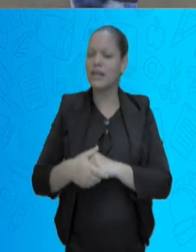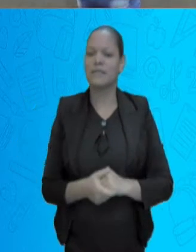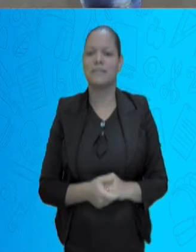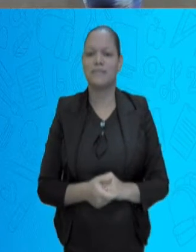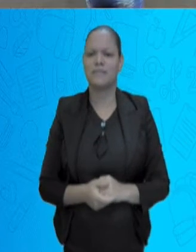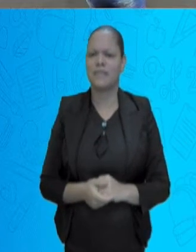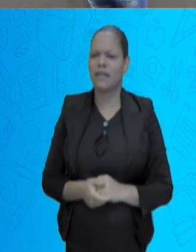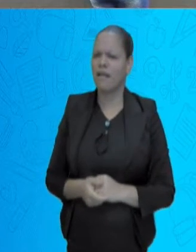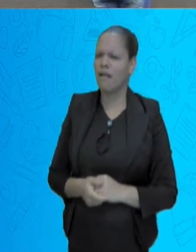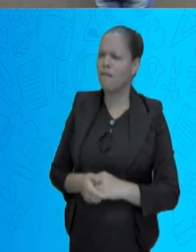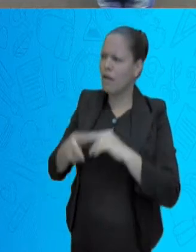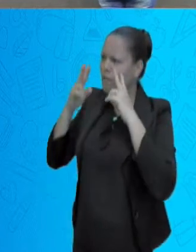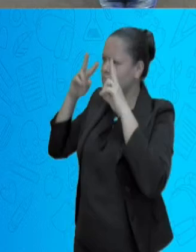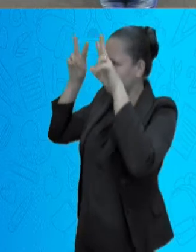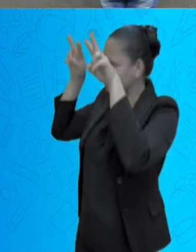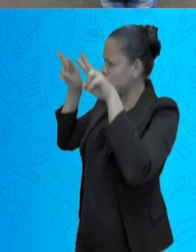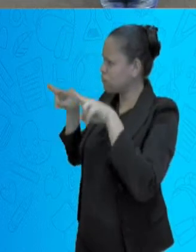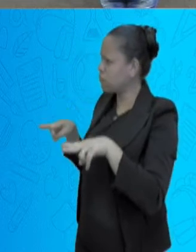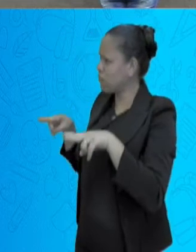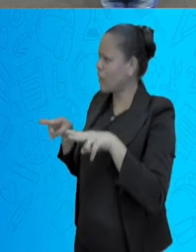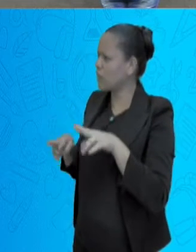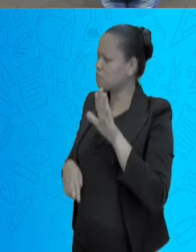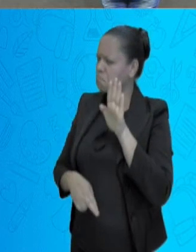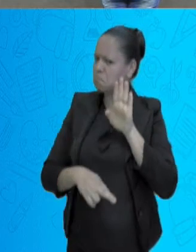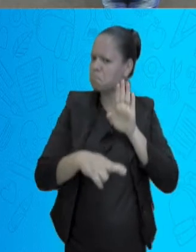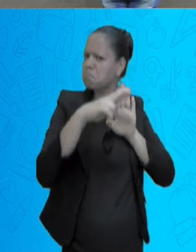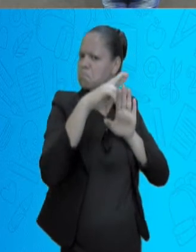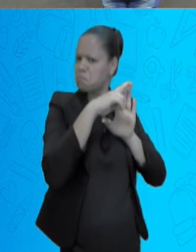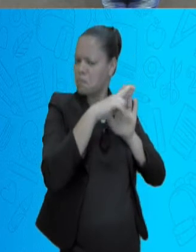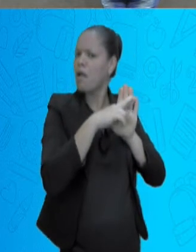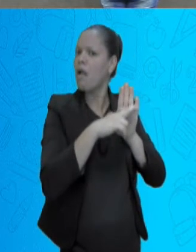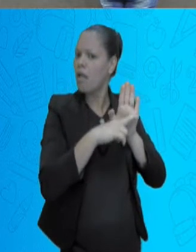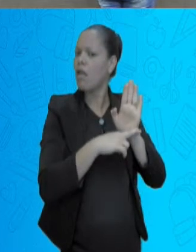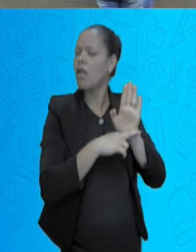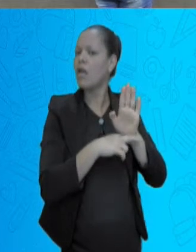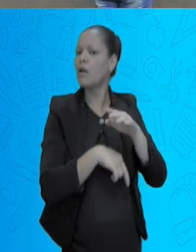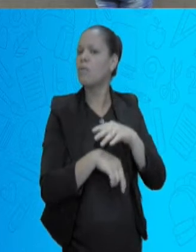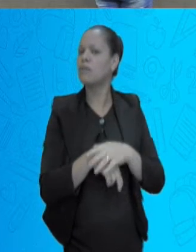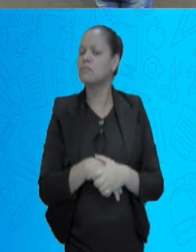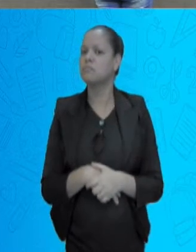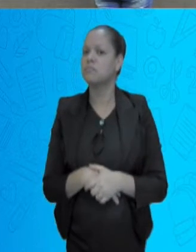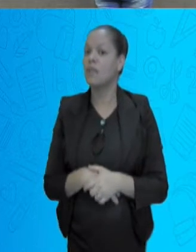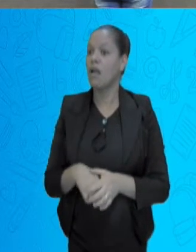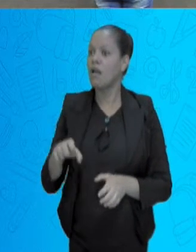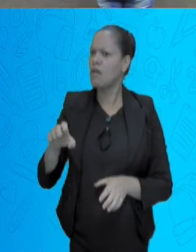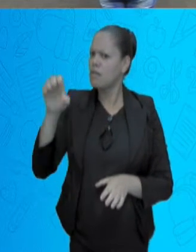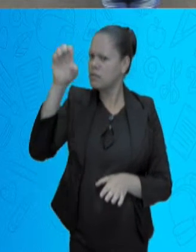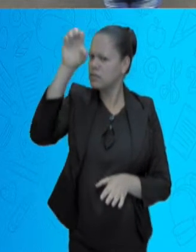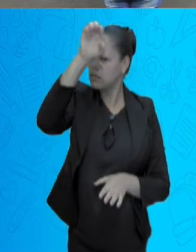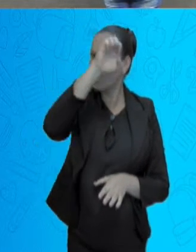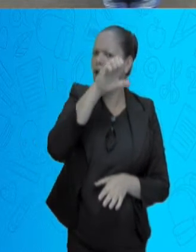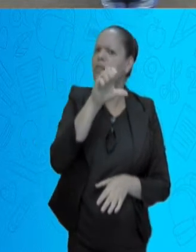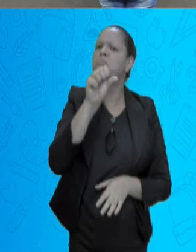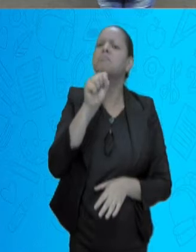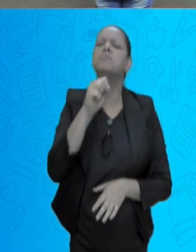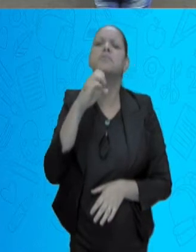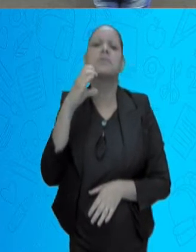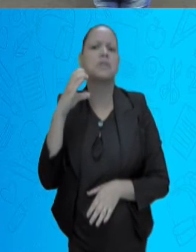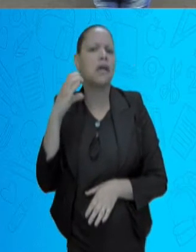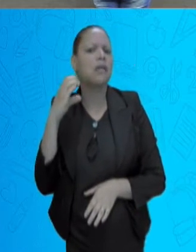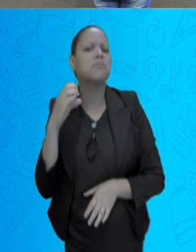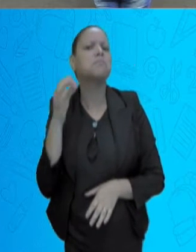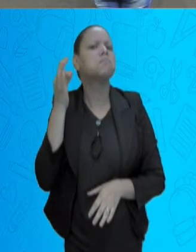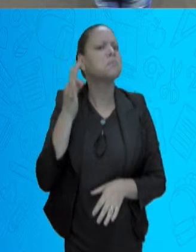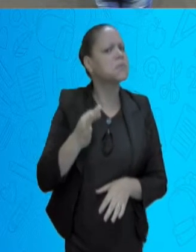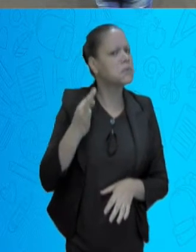Ó, Santa Catarina está escrito com letra maiúscula, que é nome de estado. Rio